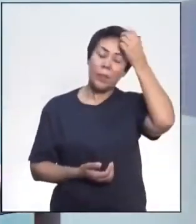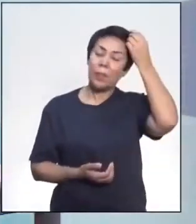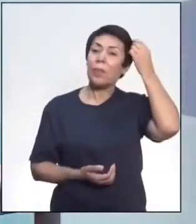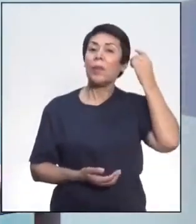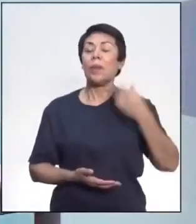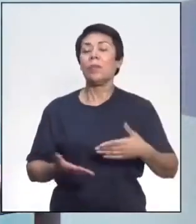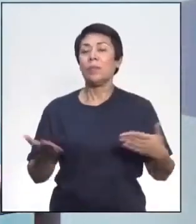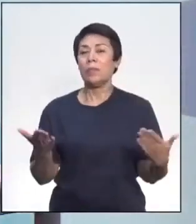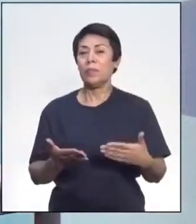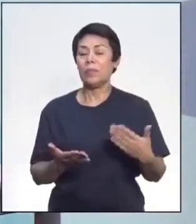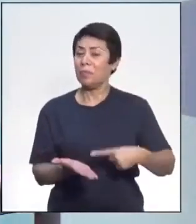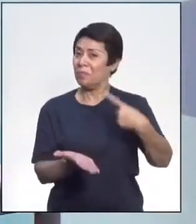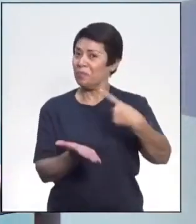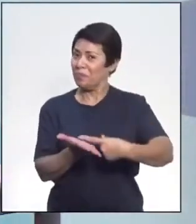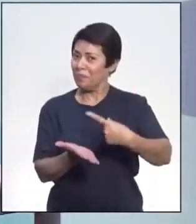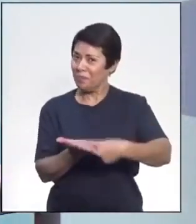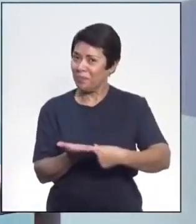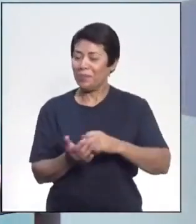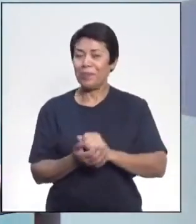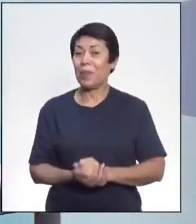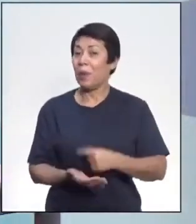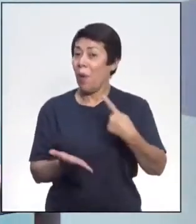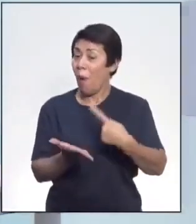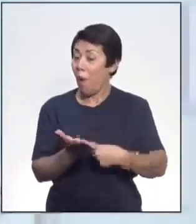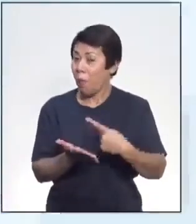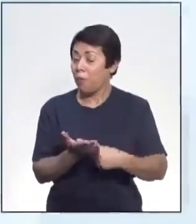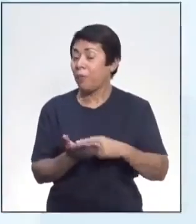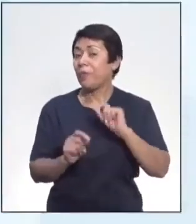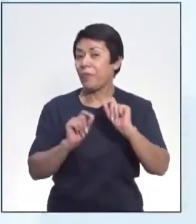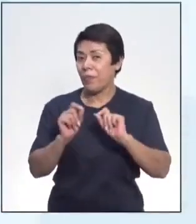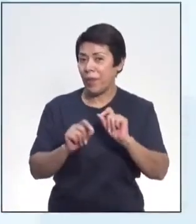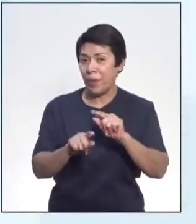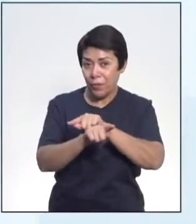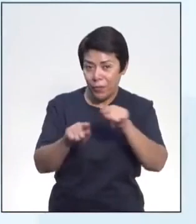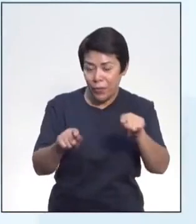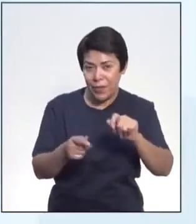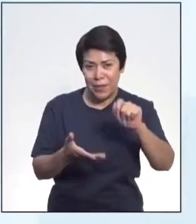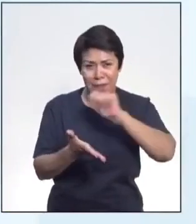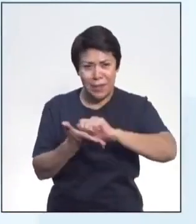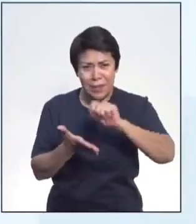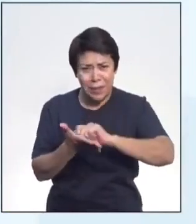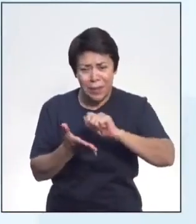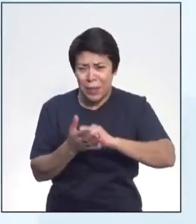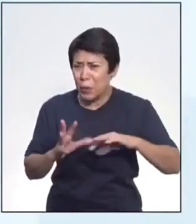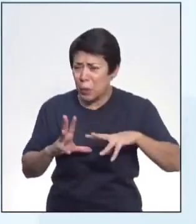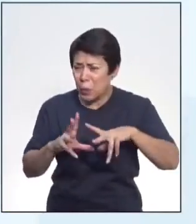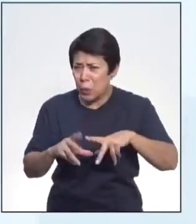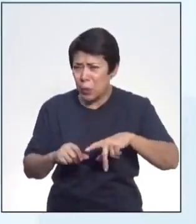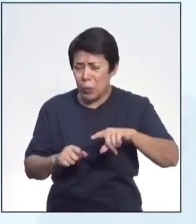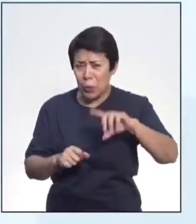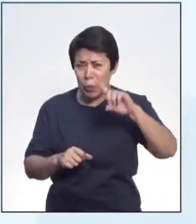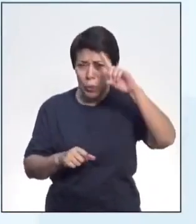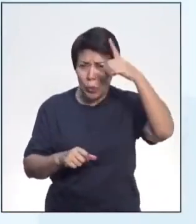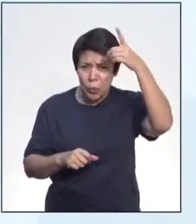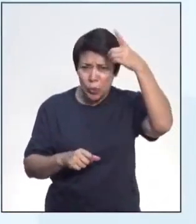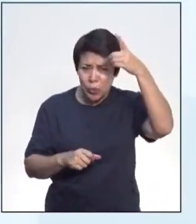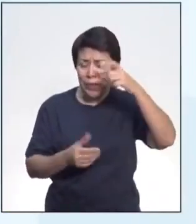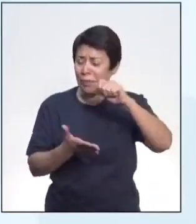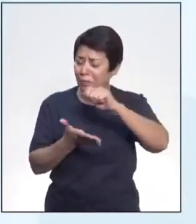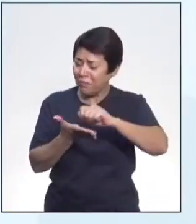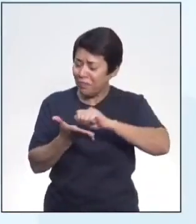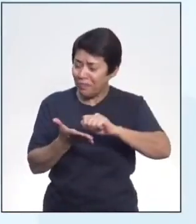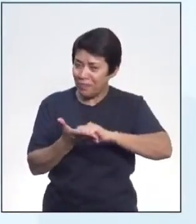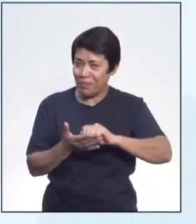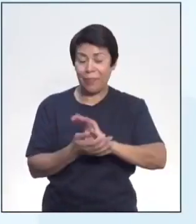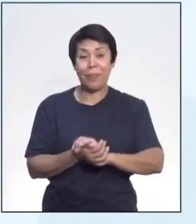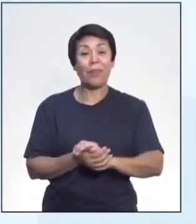fazer alguns combinados, tá? O combinado nosso vai ser o quê? Que vocês anotem todas as dúvidas que vocês tiverem, que vocês, para ter essas